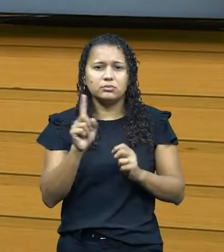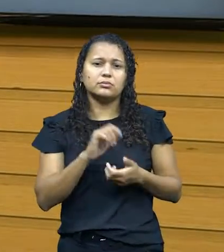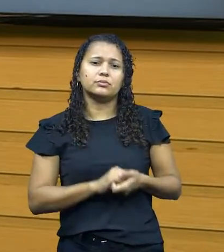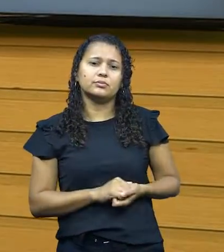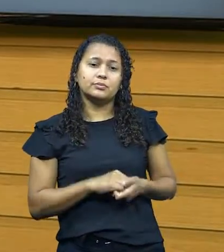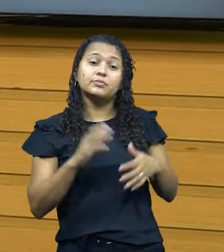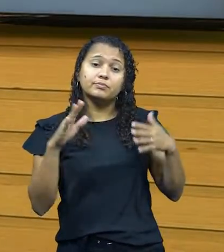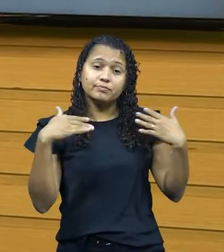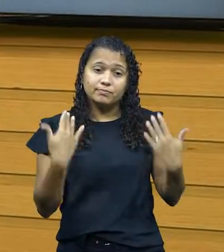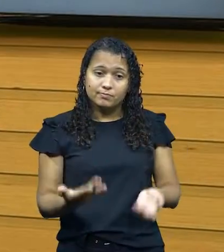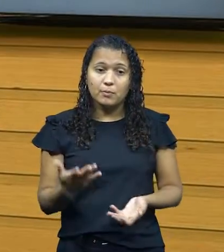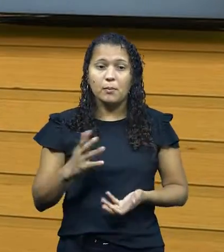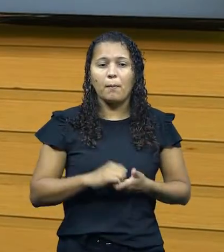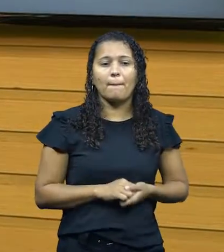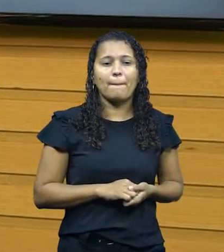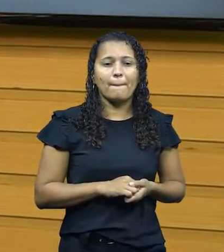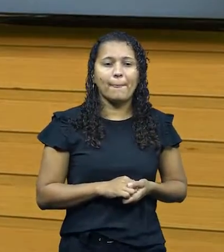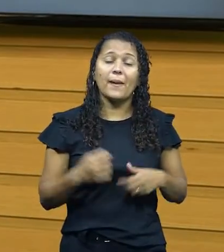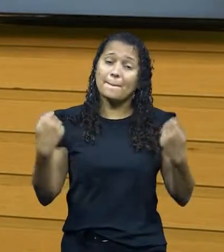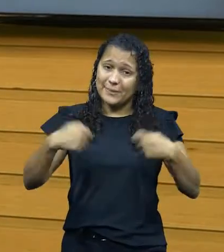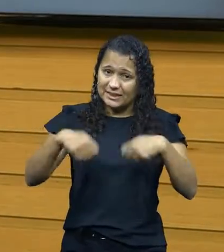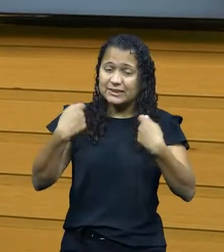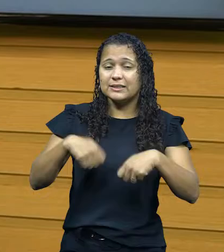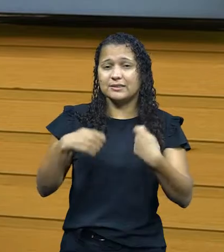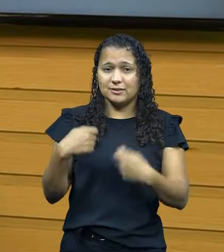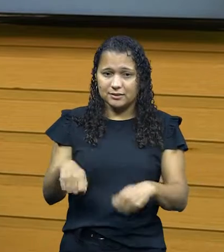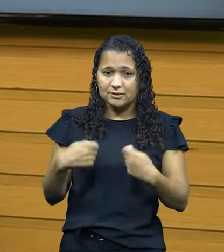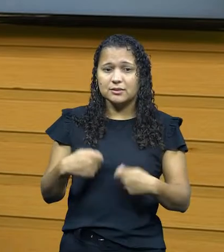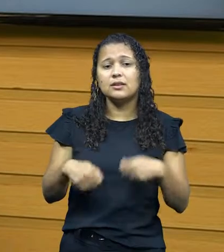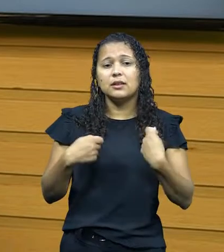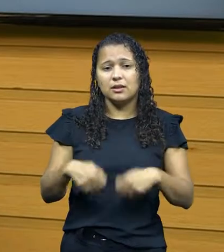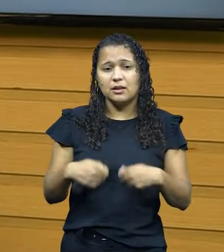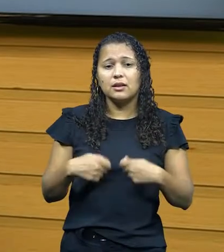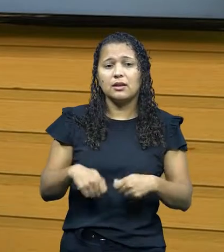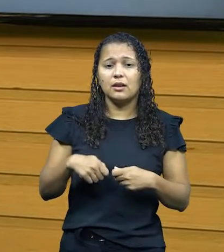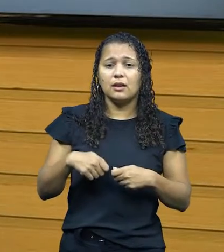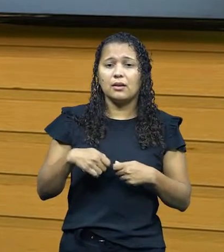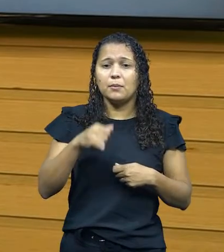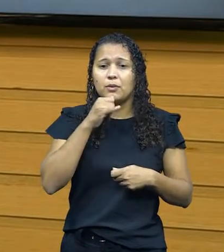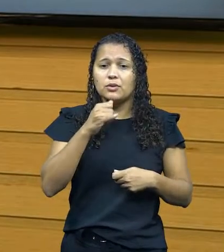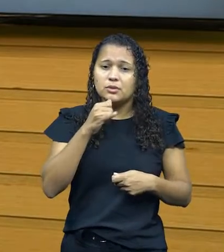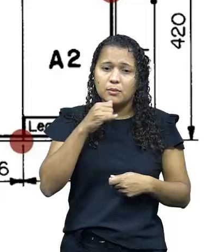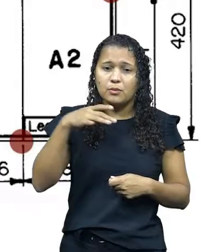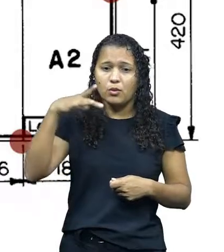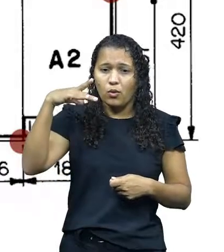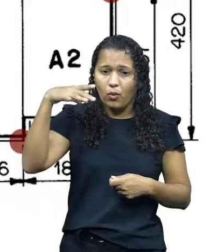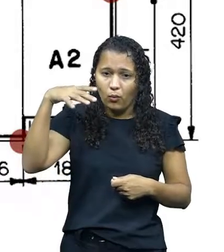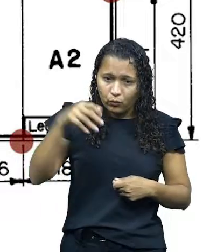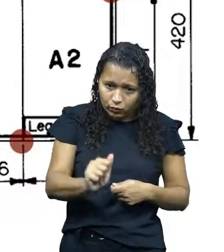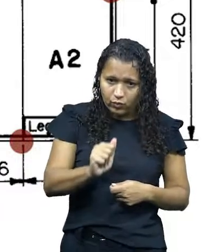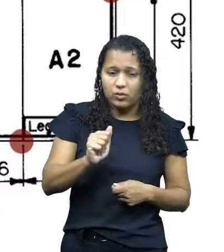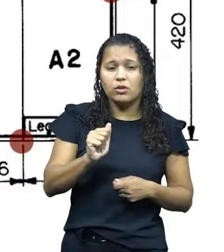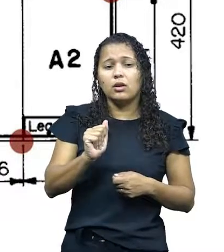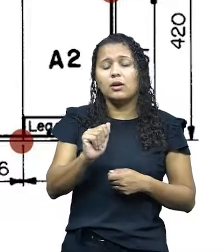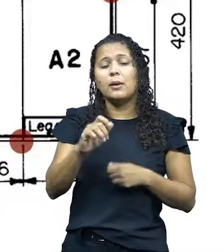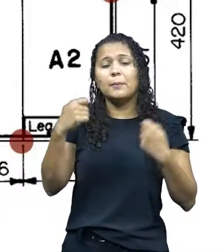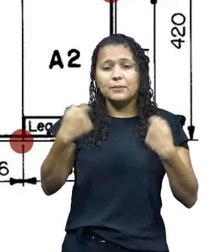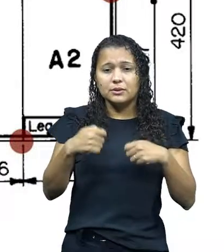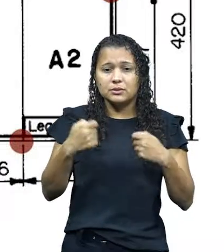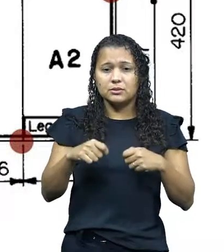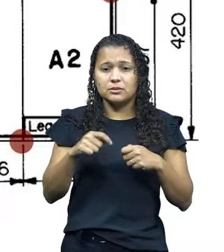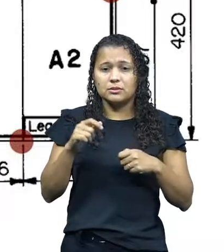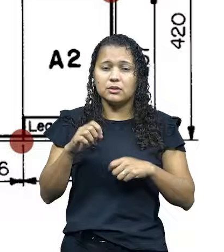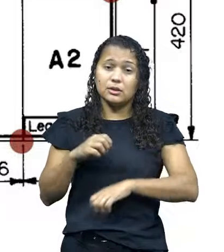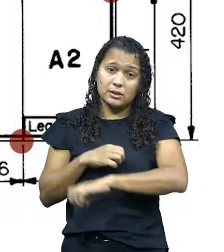folhas. Então, quando for necessário a gente fazer o perfuramento dessas folhas, para arquivamento, a